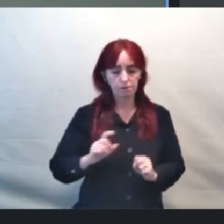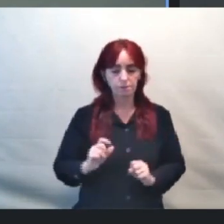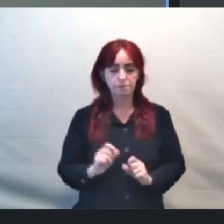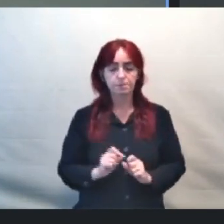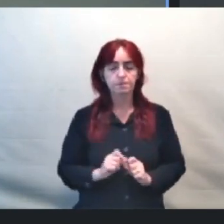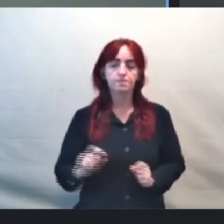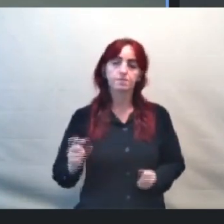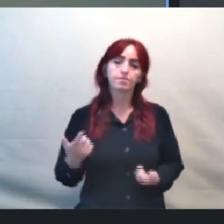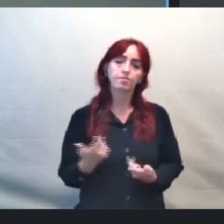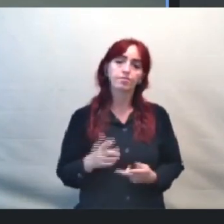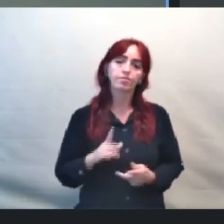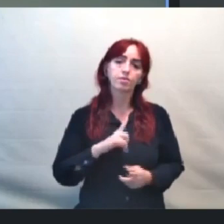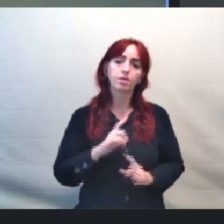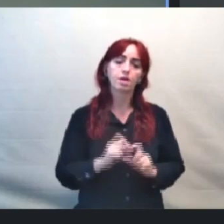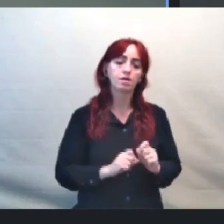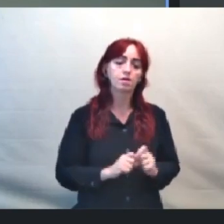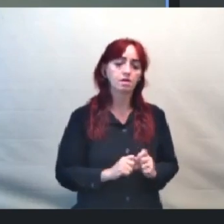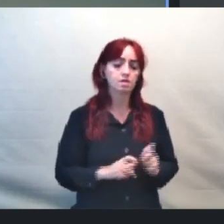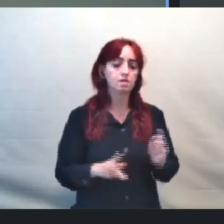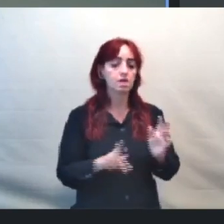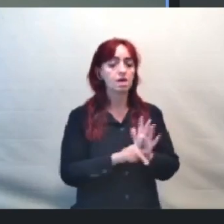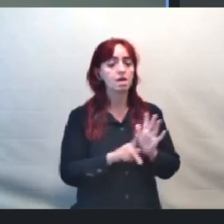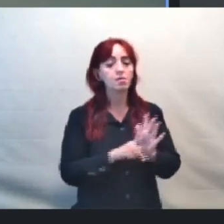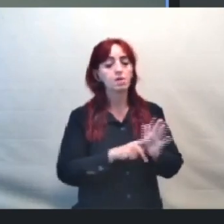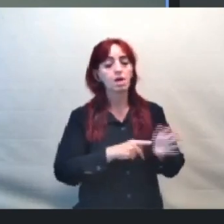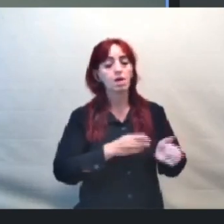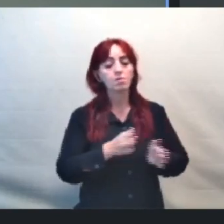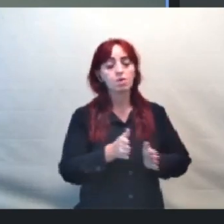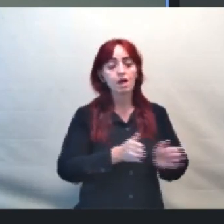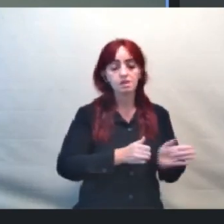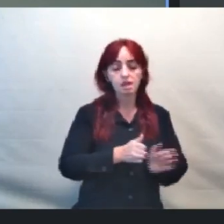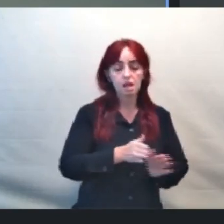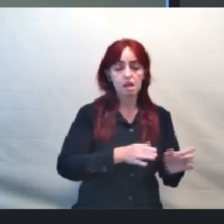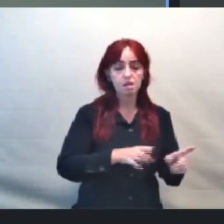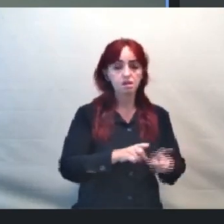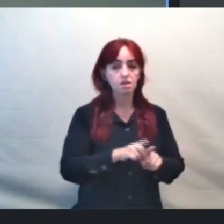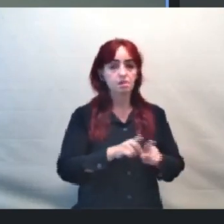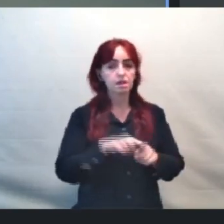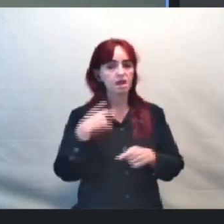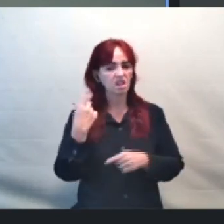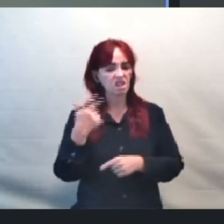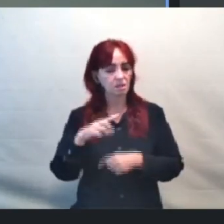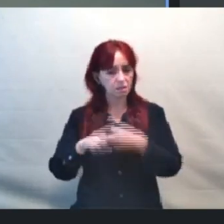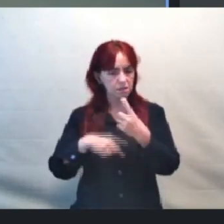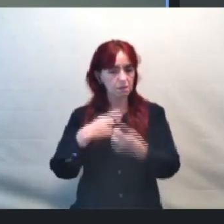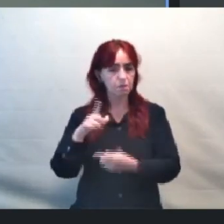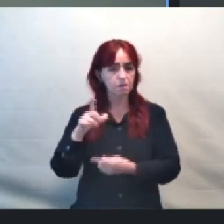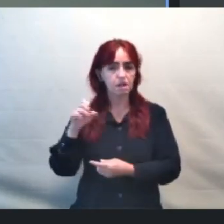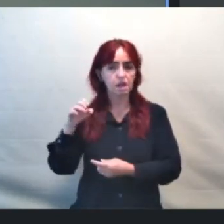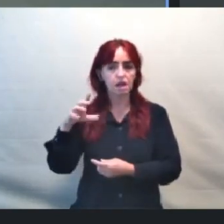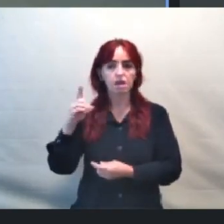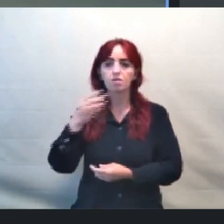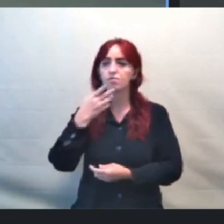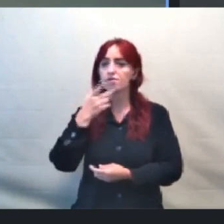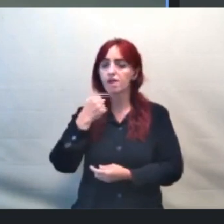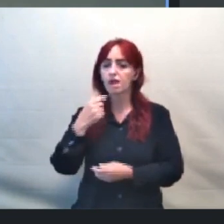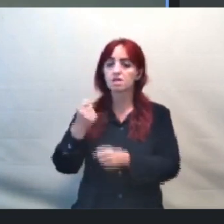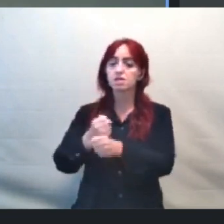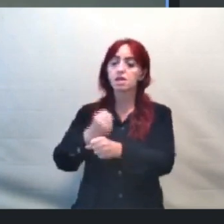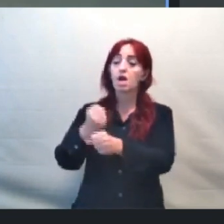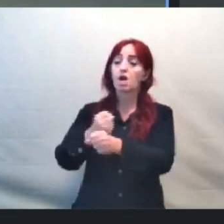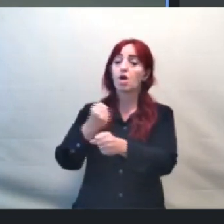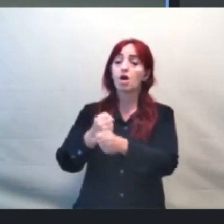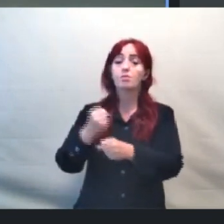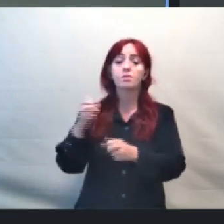eles, o próprio processo licitatório, na parte de obra, o Leandro pode falar bem, que tinham obras previstas, mas que não tinham o devido